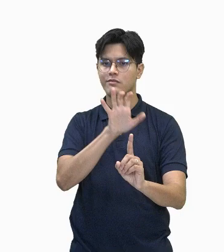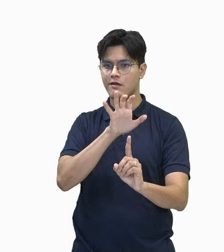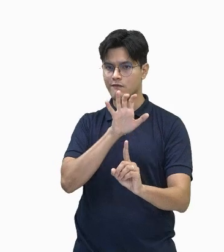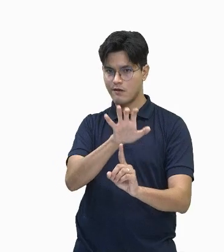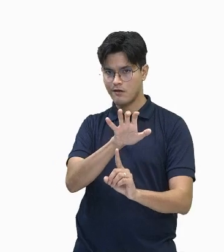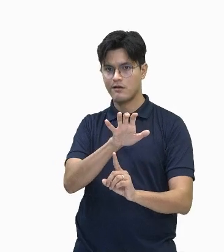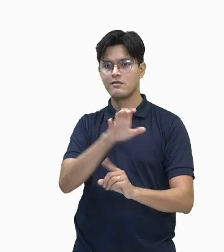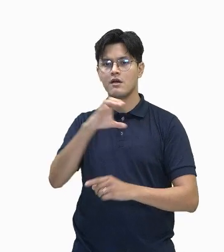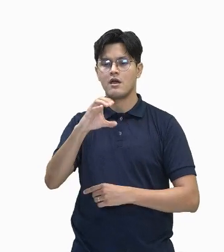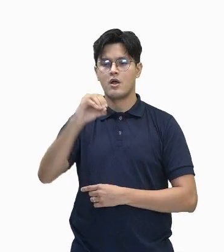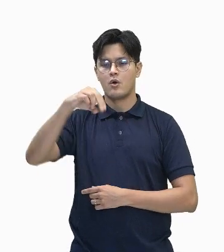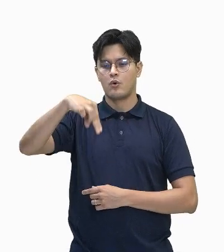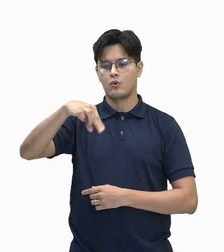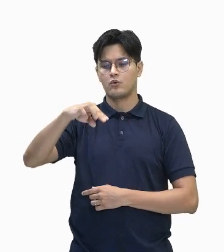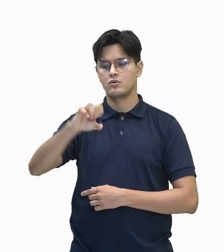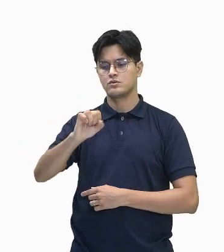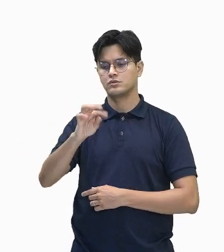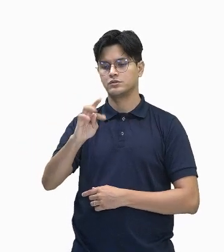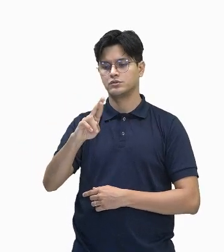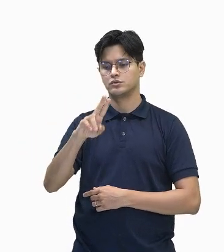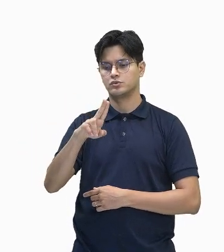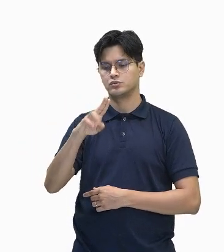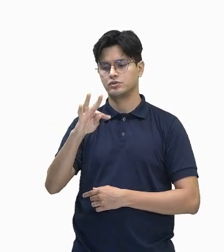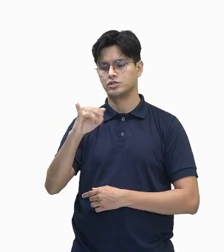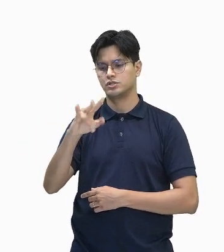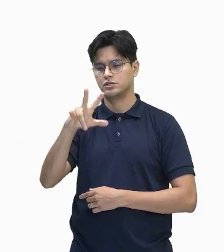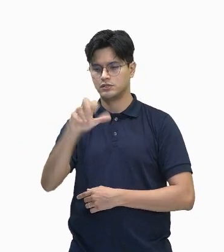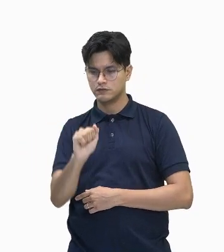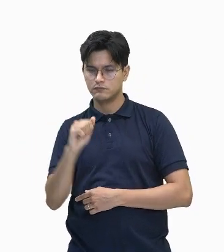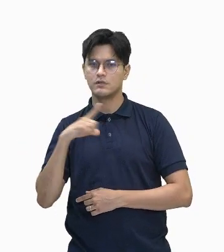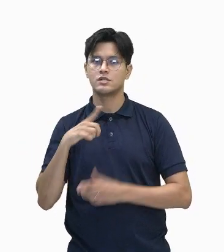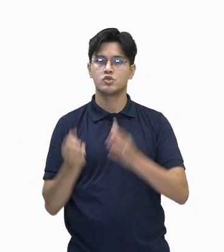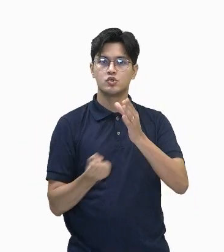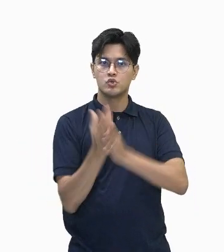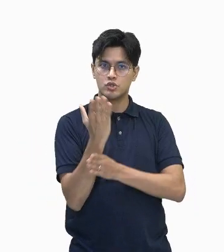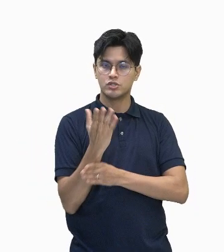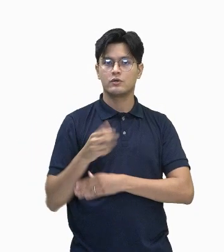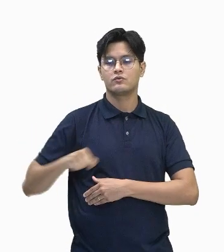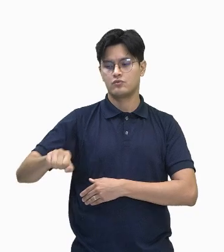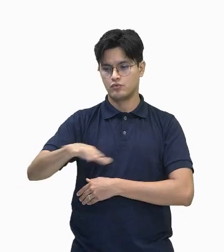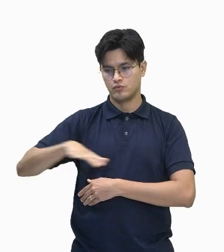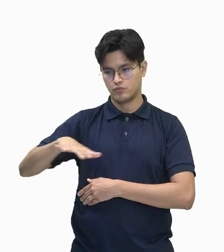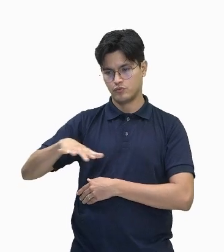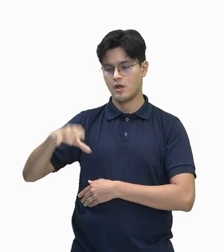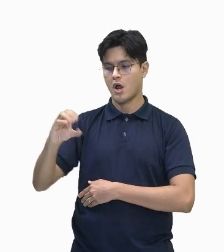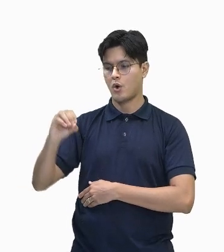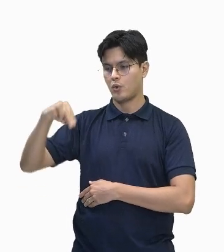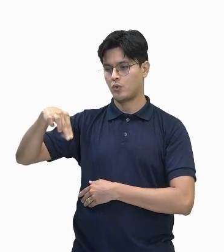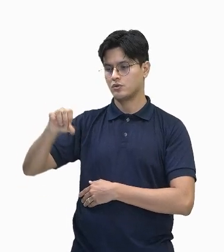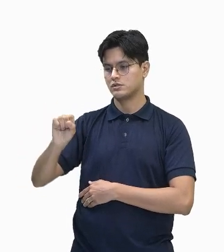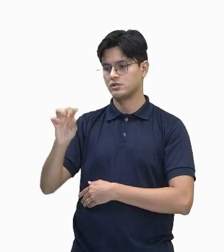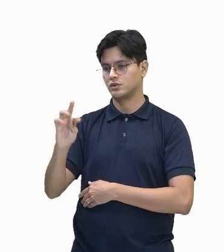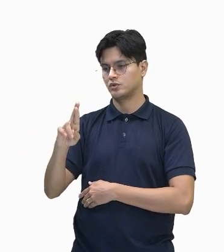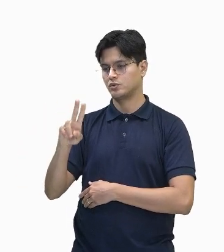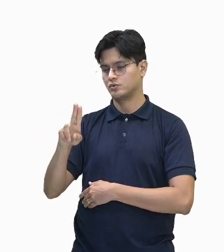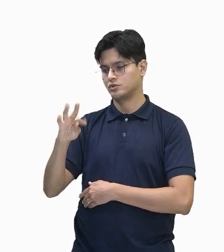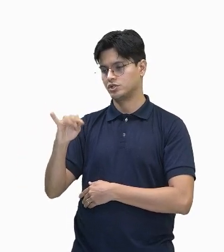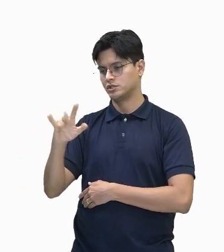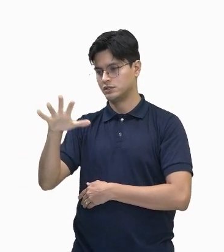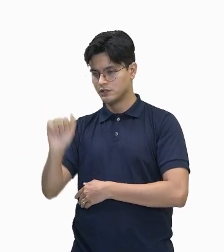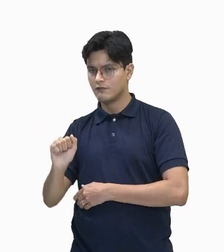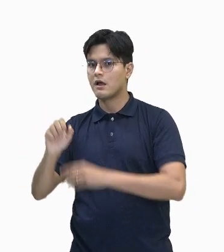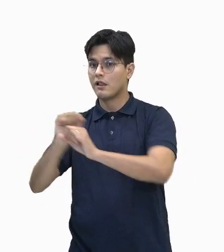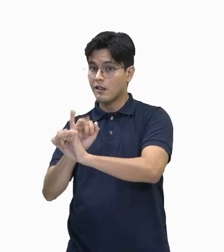regiões mais claras, e regiões de interferência destrutiva, que são regiões mais